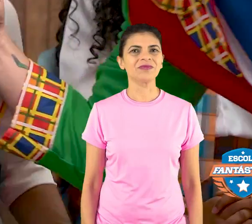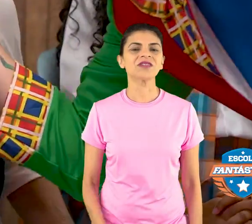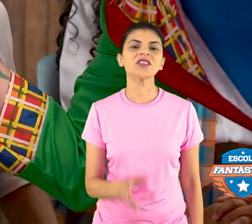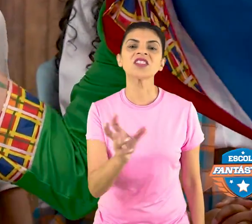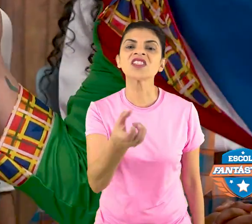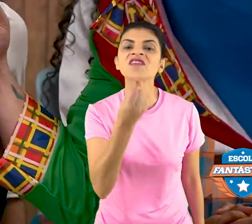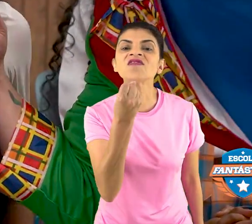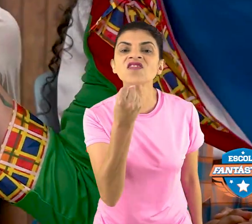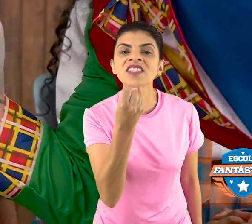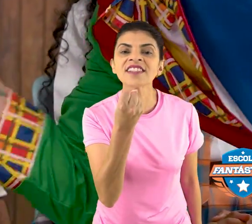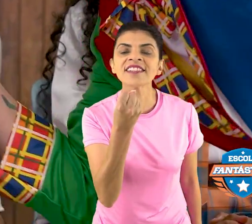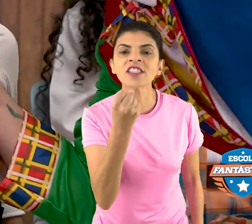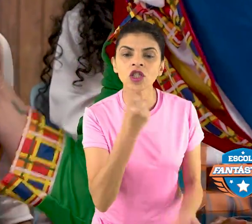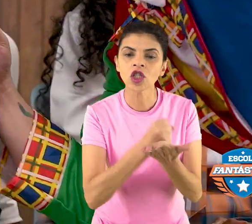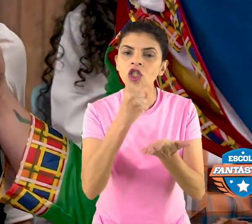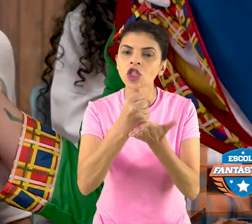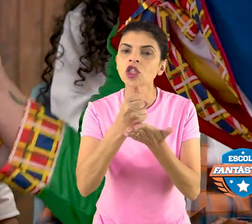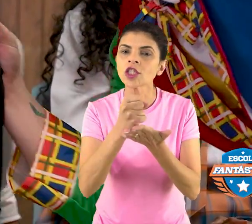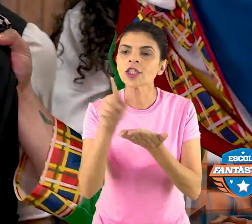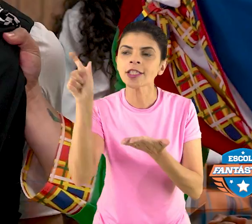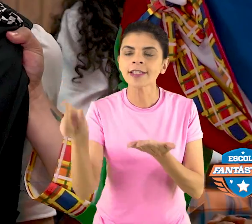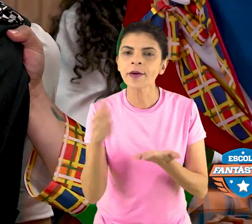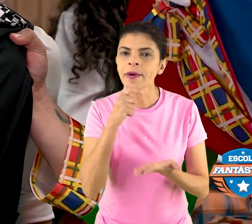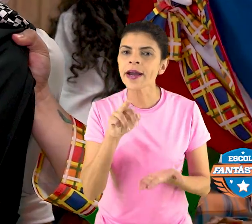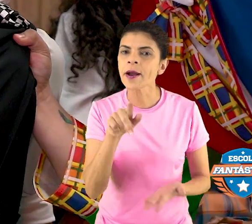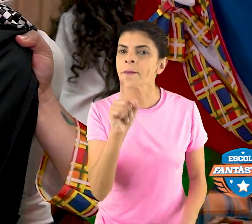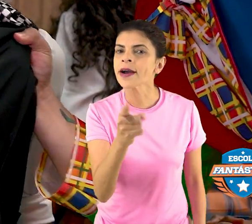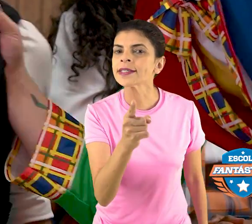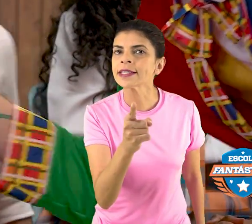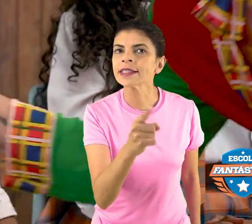E você trate de contratar a minha irmãzinha!